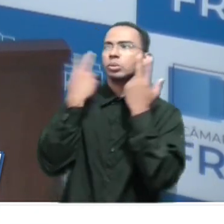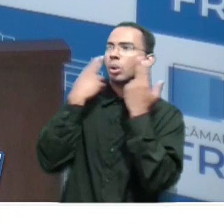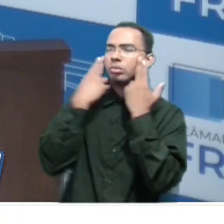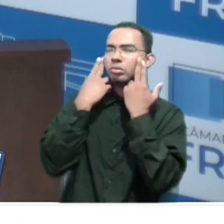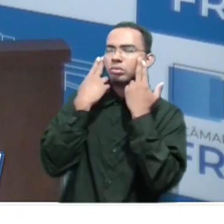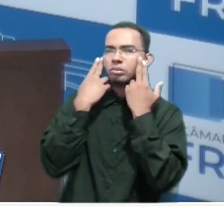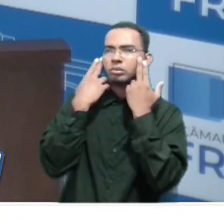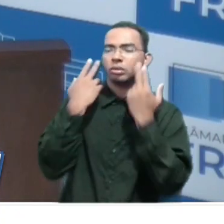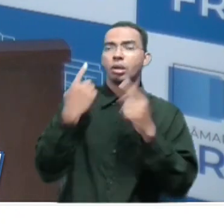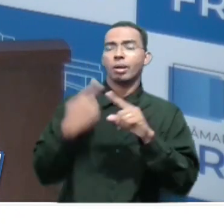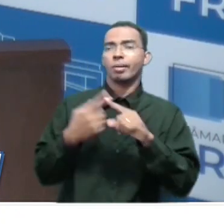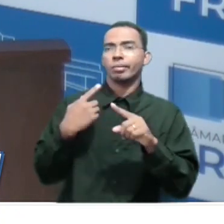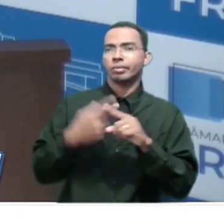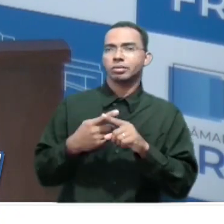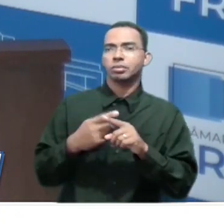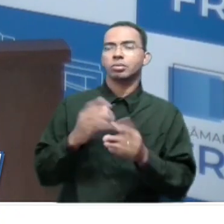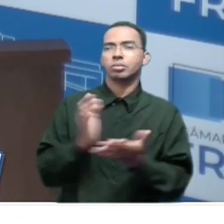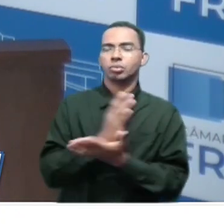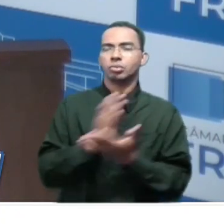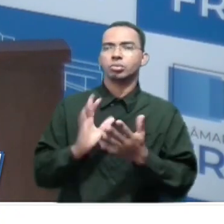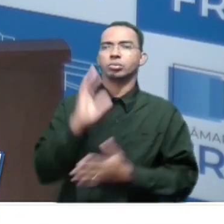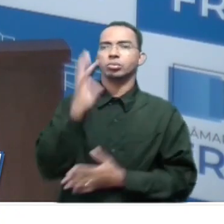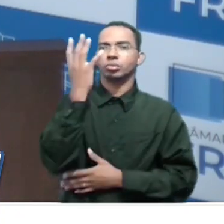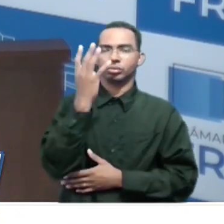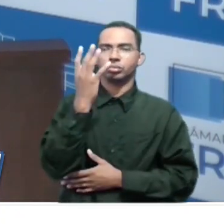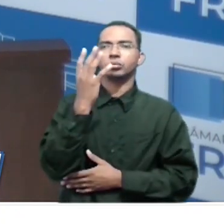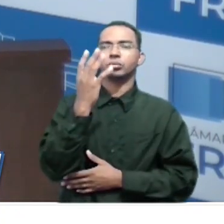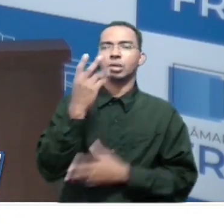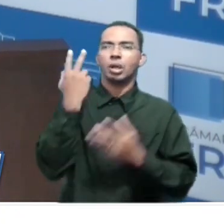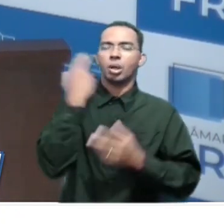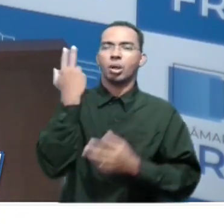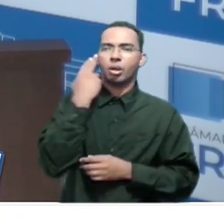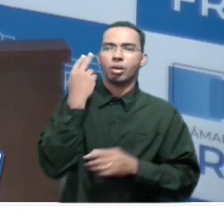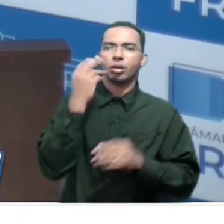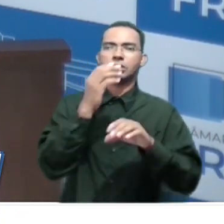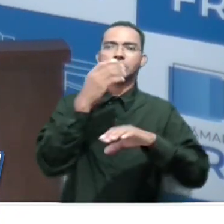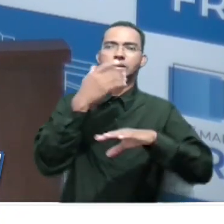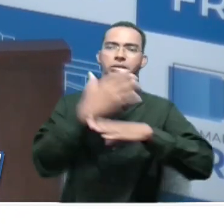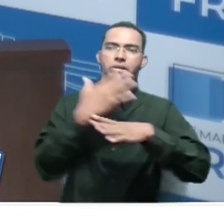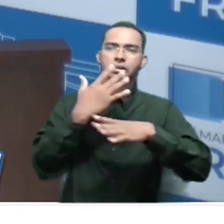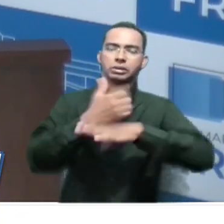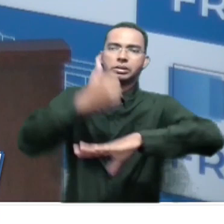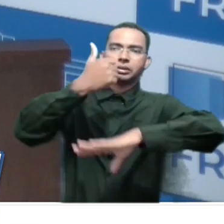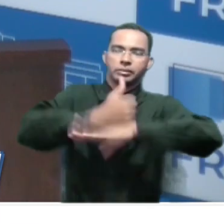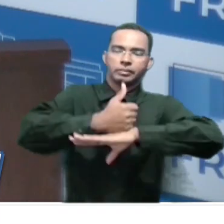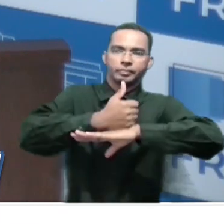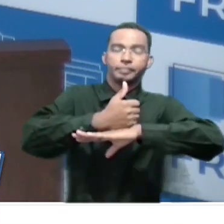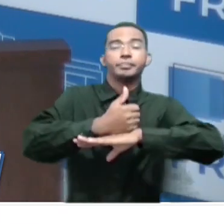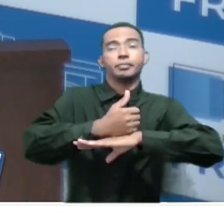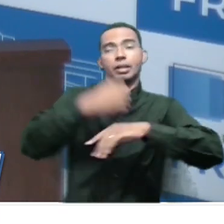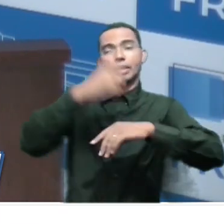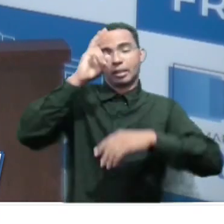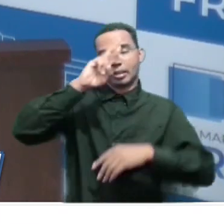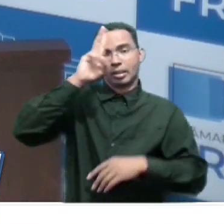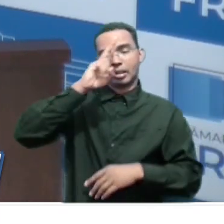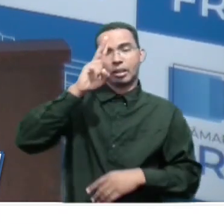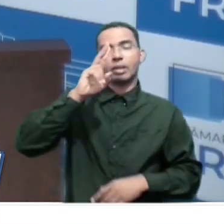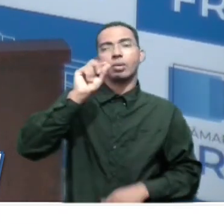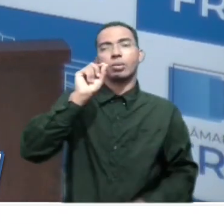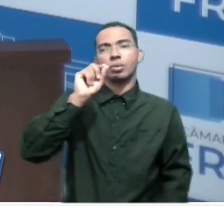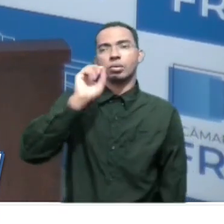mesmo porque tais fatos têm se tornado comum na cidade de Franca. Lembramos o fato a